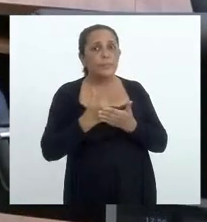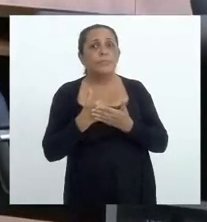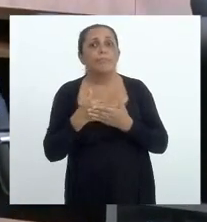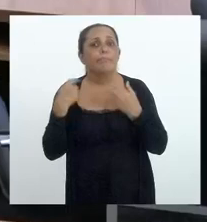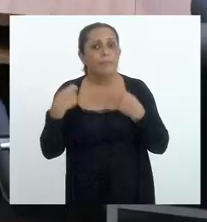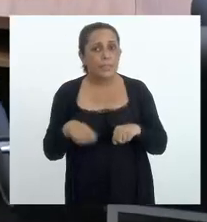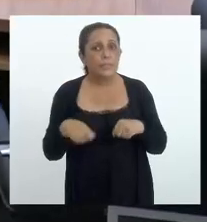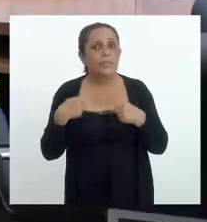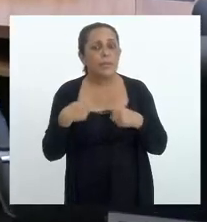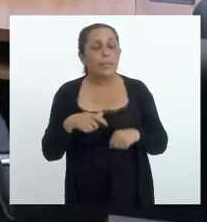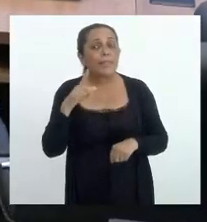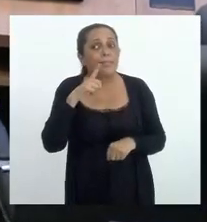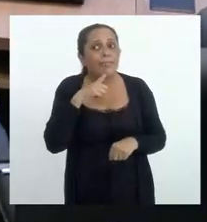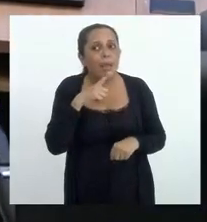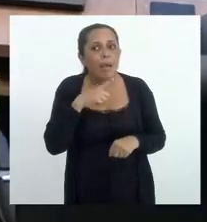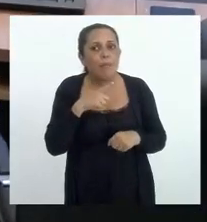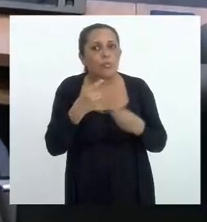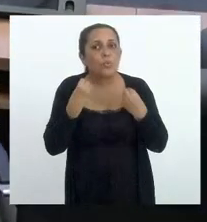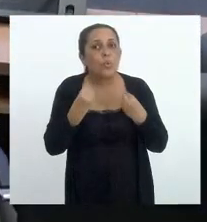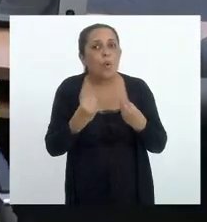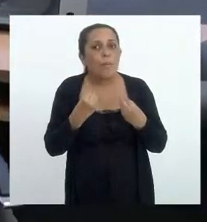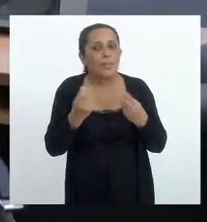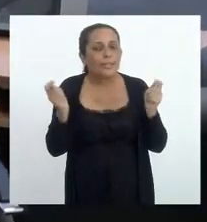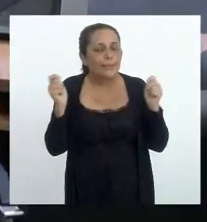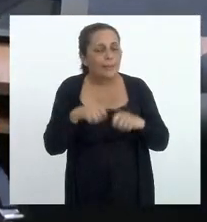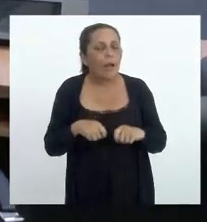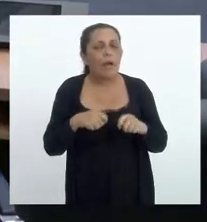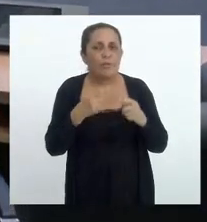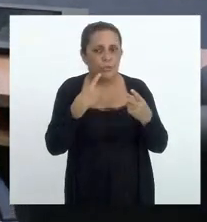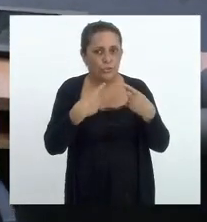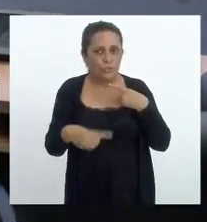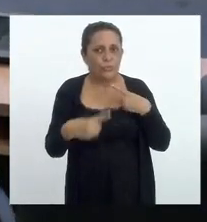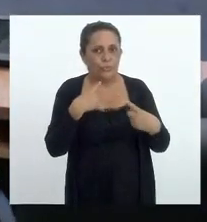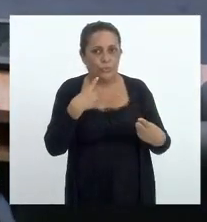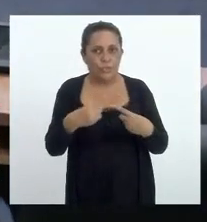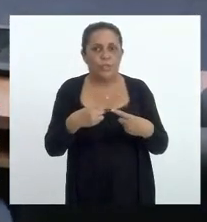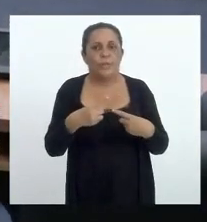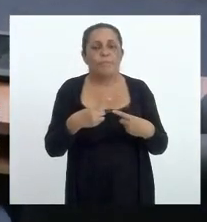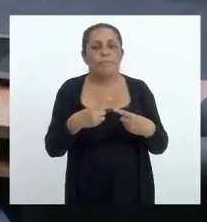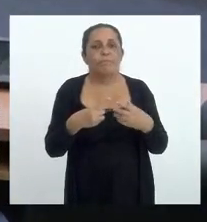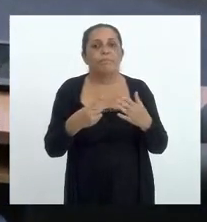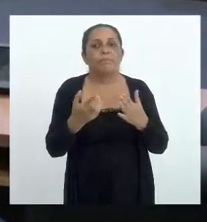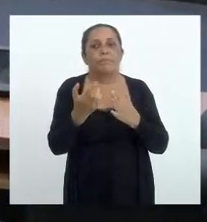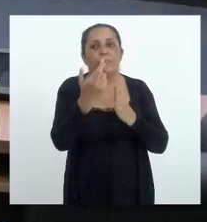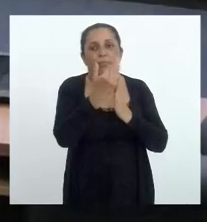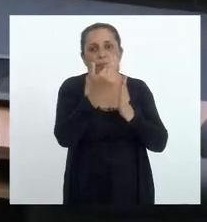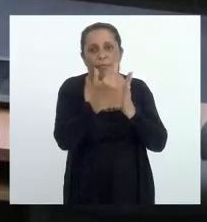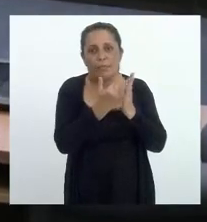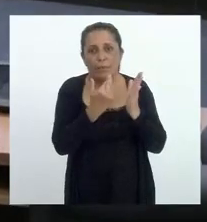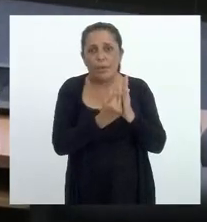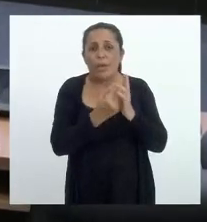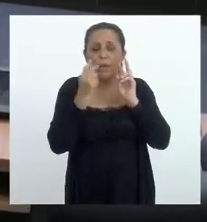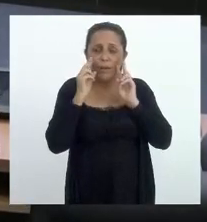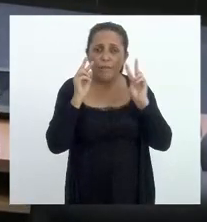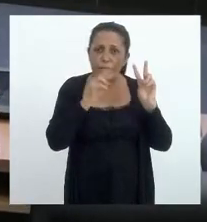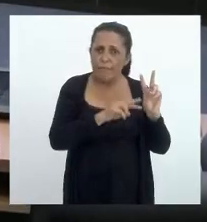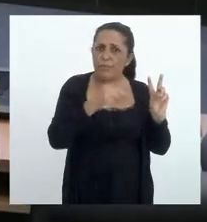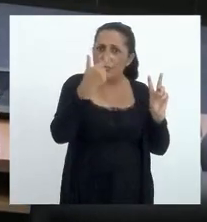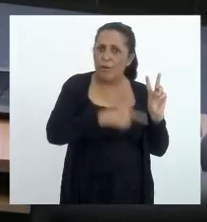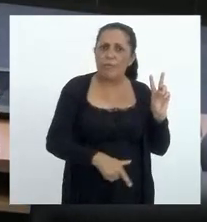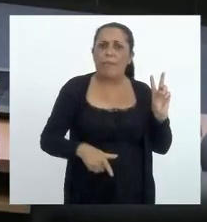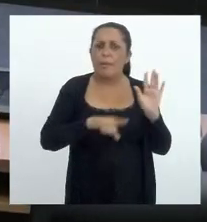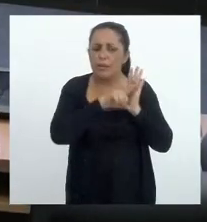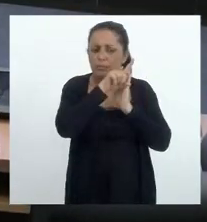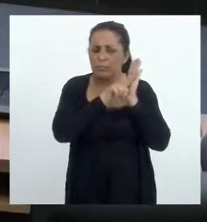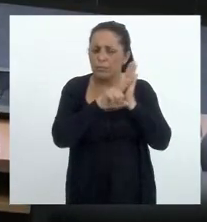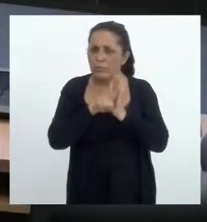temos condições de discutir esse regime, temos condições de revê-lo, e nesse